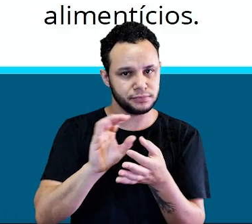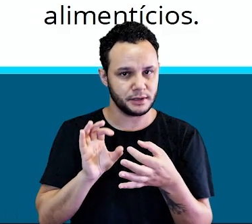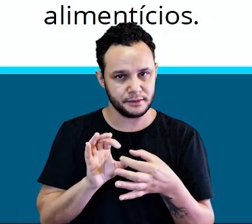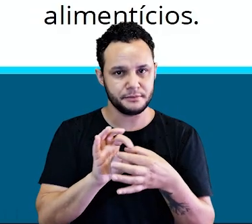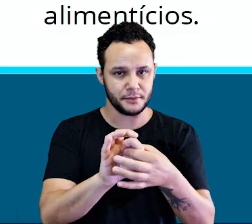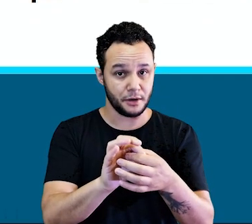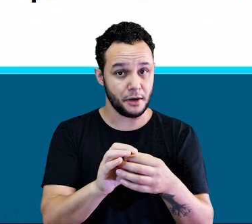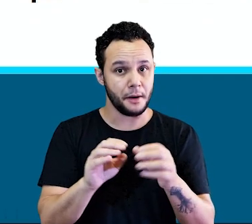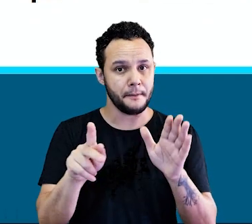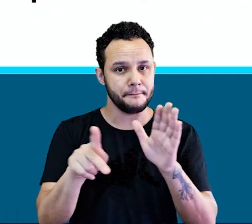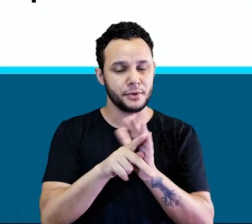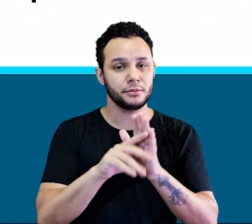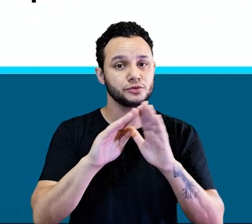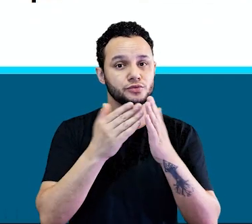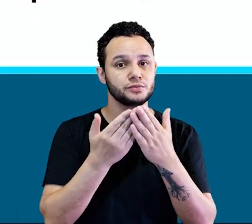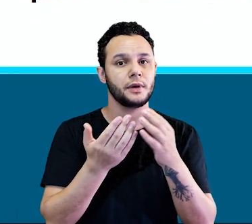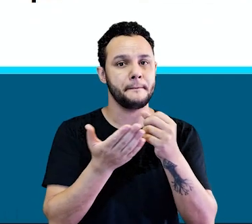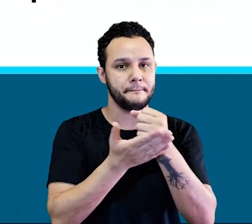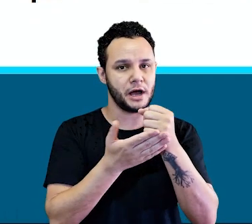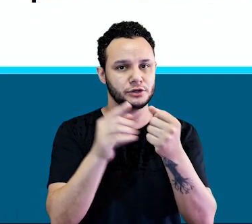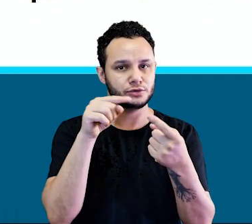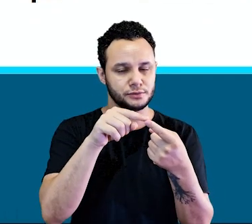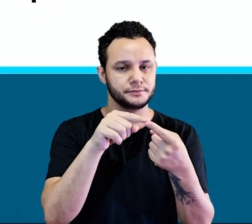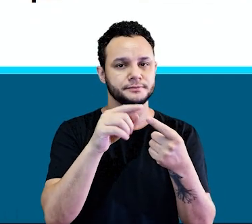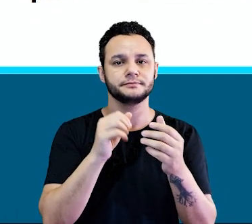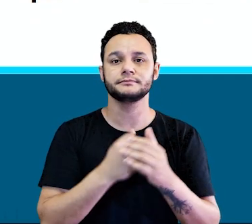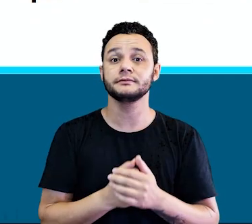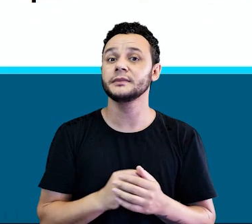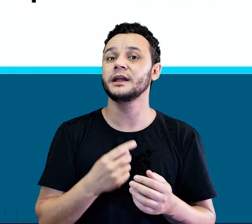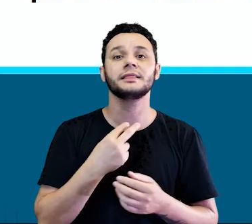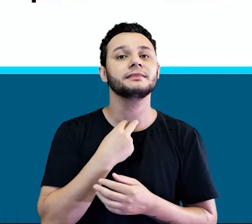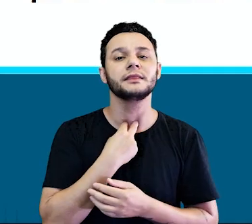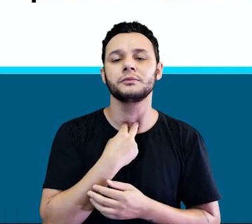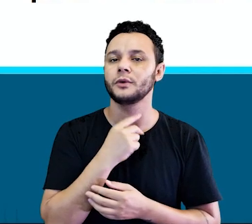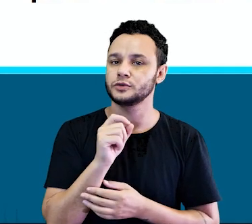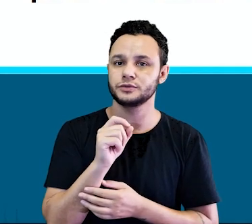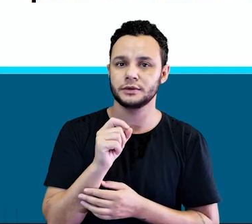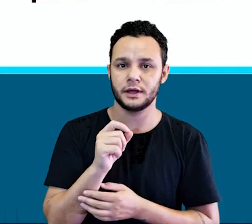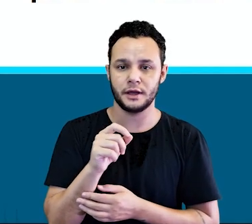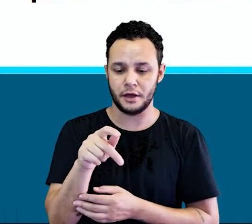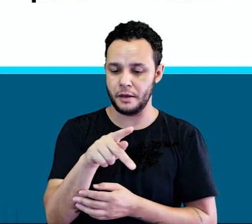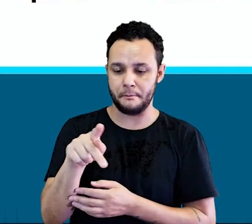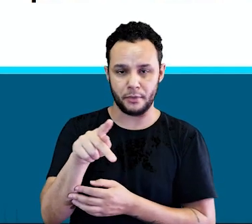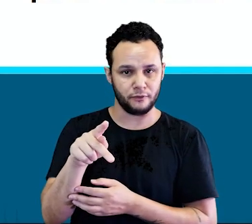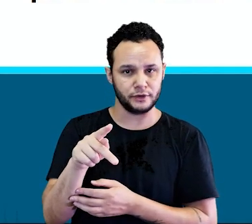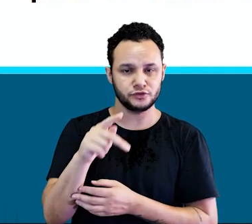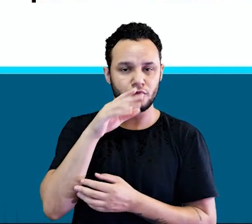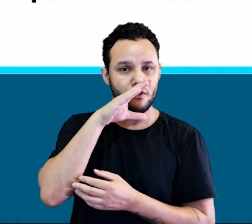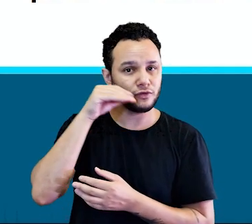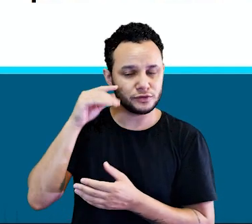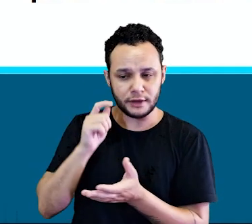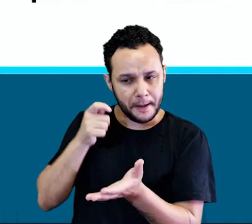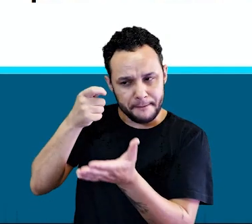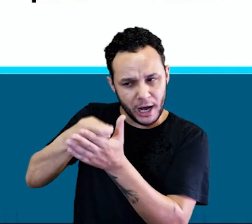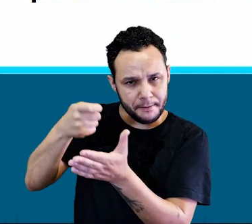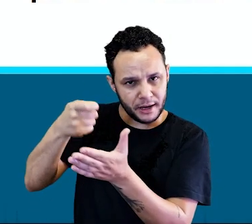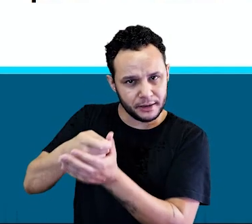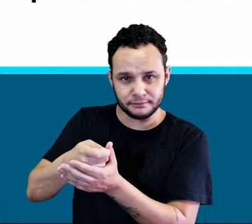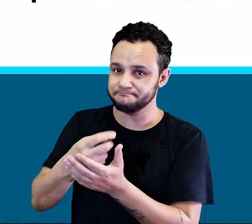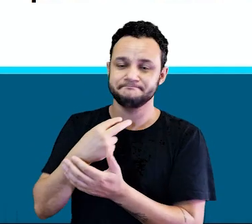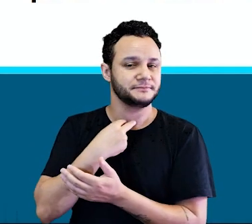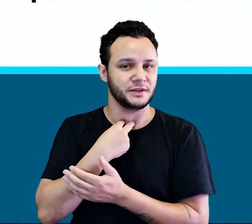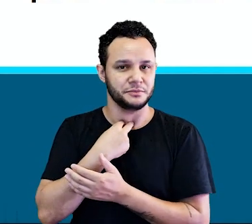efetivamente usar com o dinheiro do PDDE básico. O que a gente não pode, né? Não pode remunerar professor ou funcionário, porque